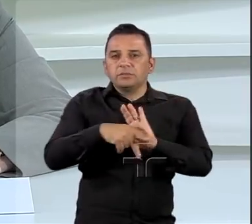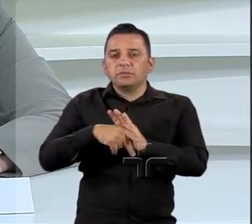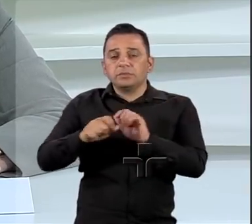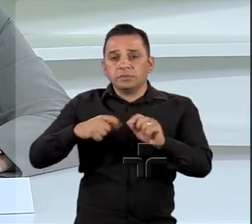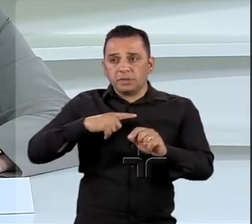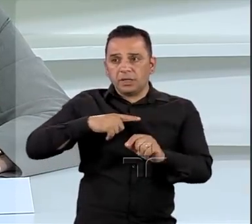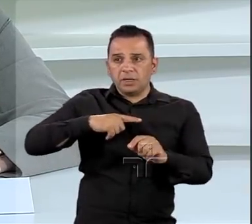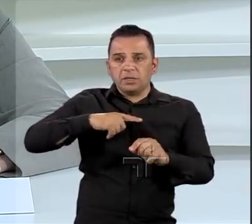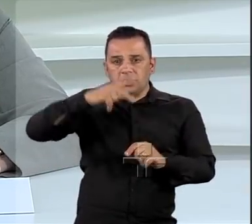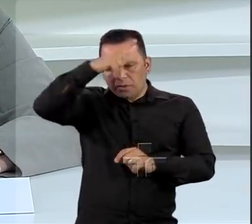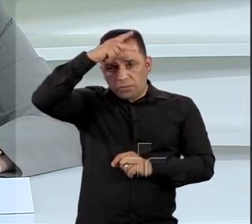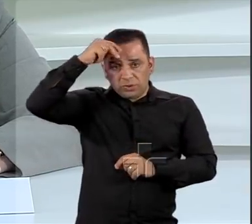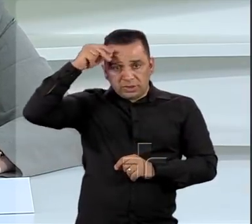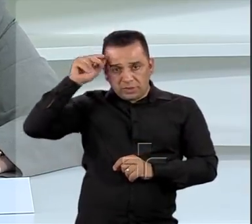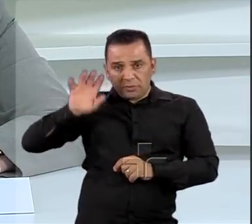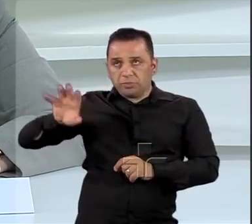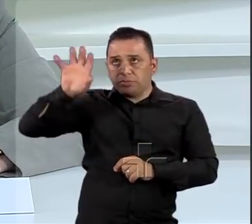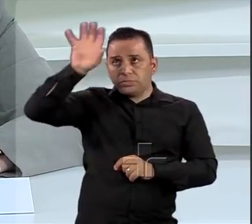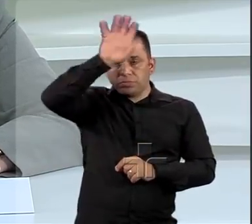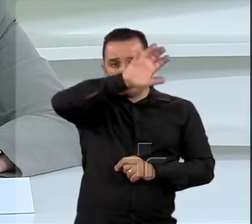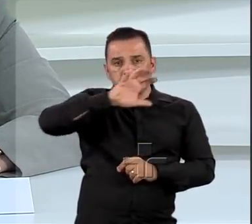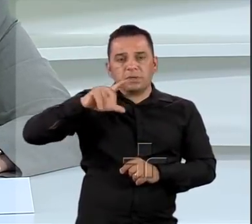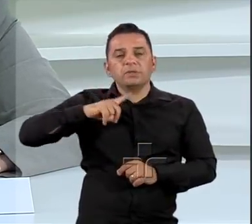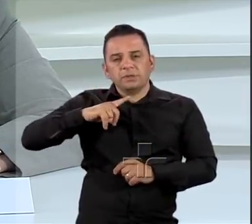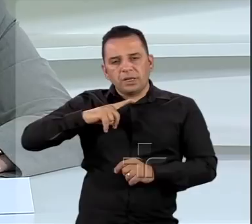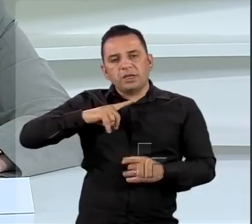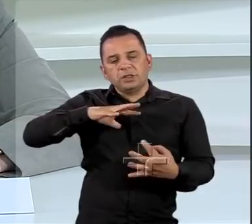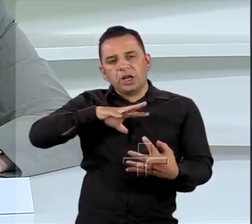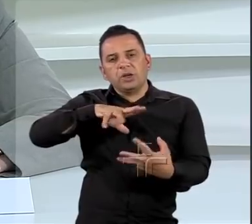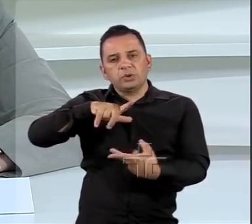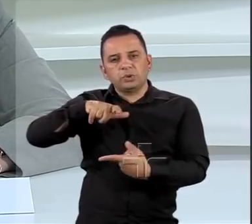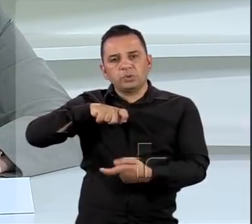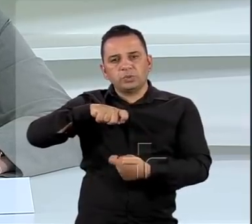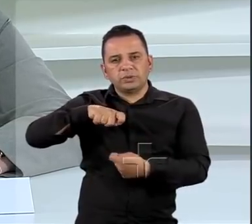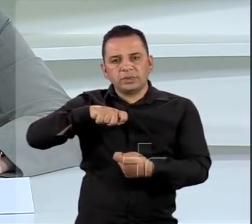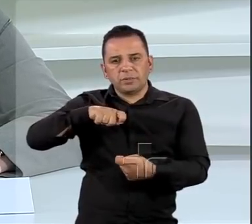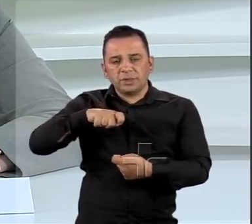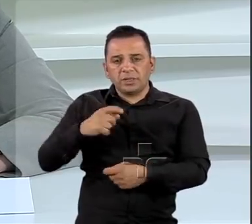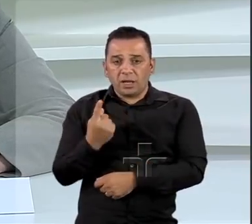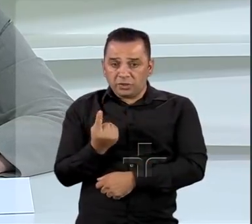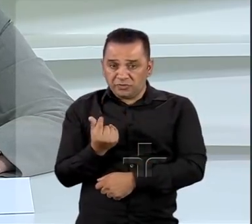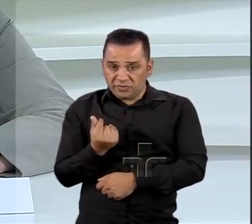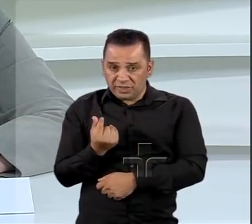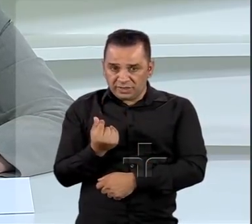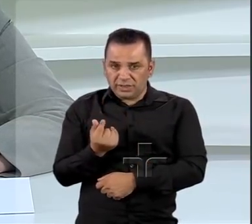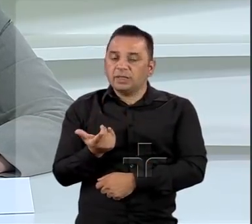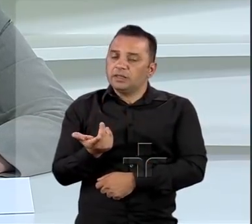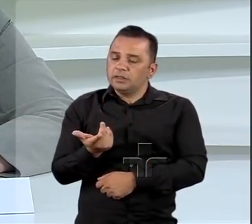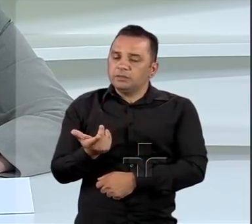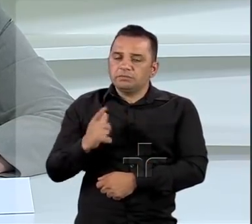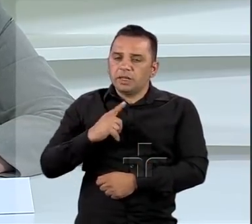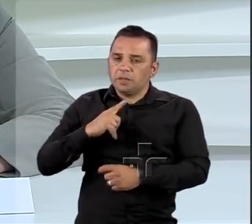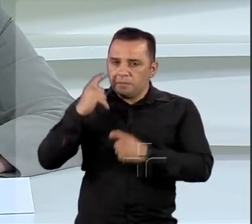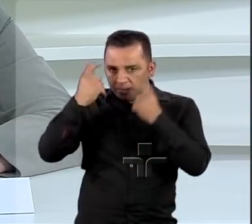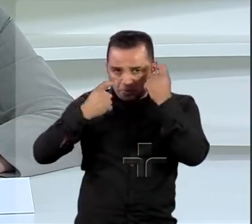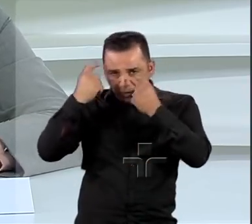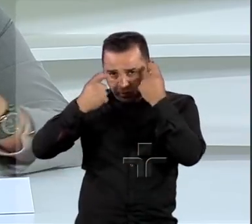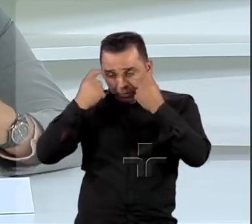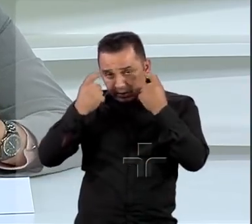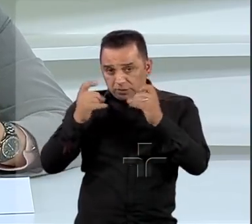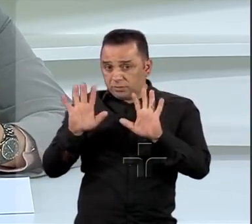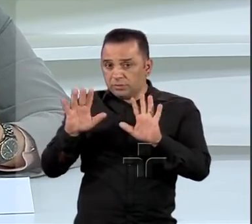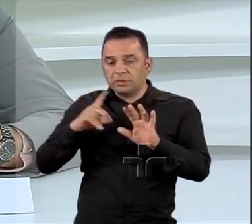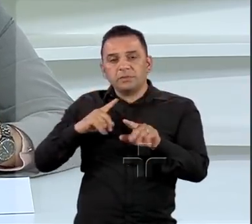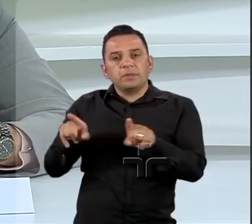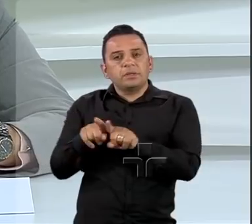A sustentabilidade financeira, eu sei que vai ser tema, então não vou me aprofundar, mas é um ponto importante de preocupação. E um cuidado